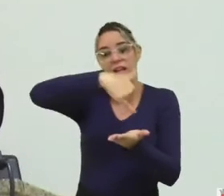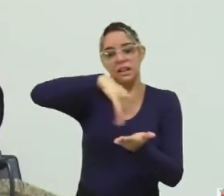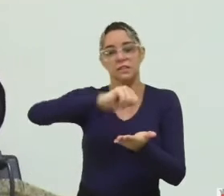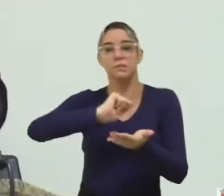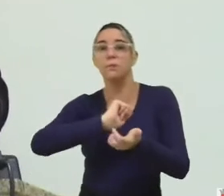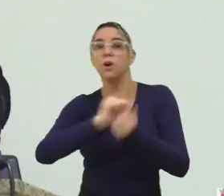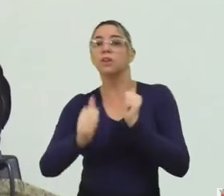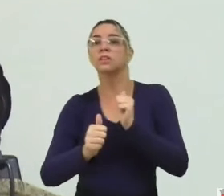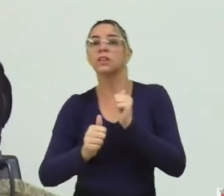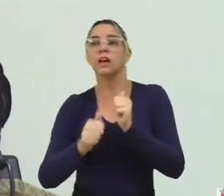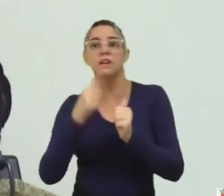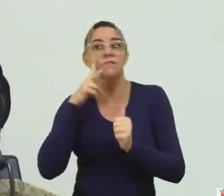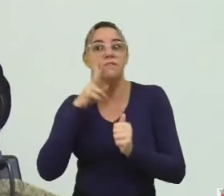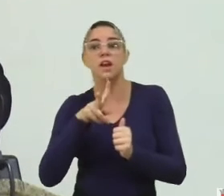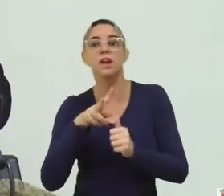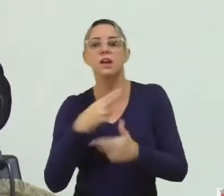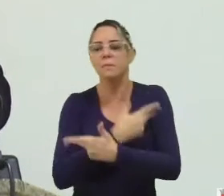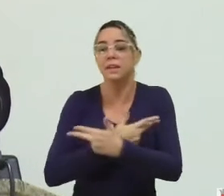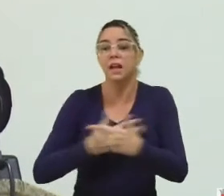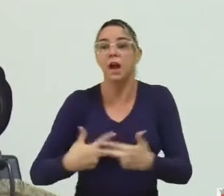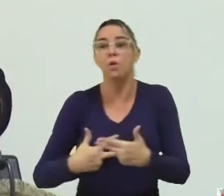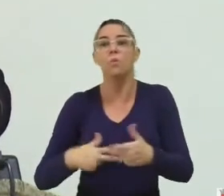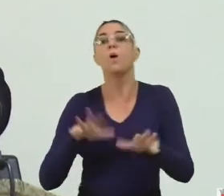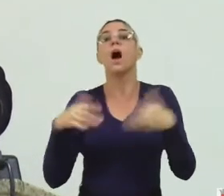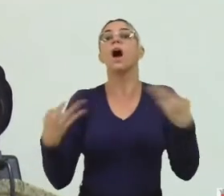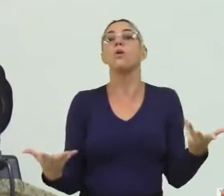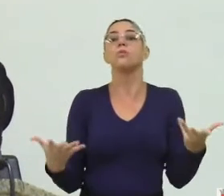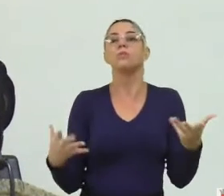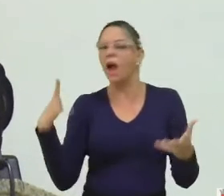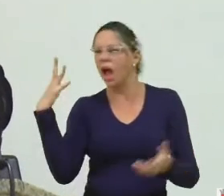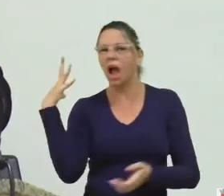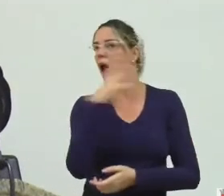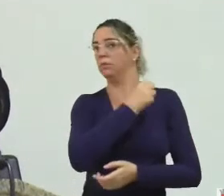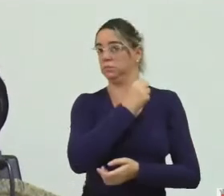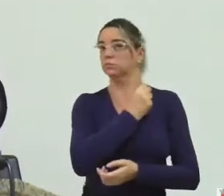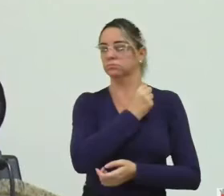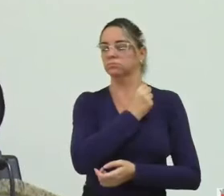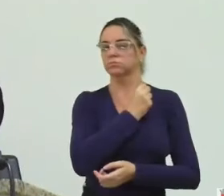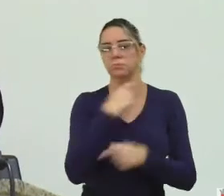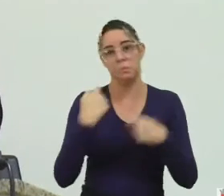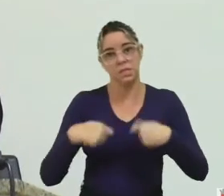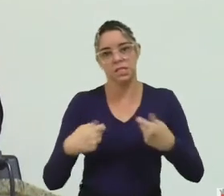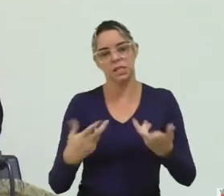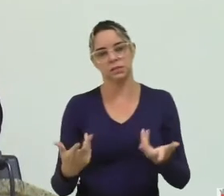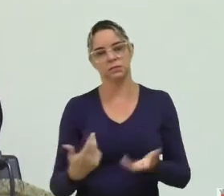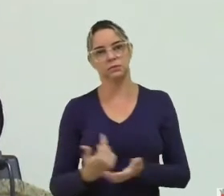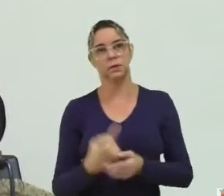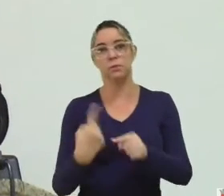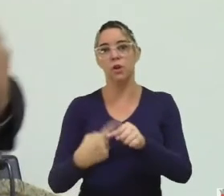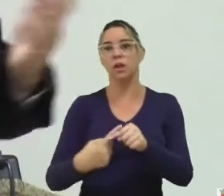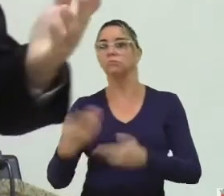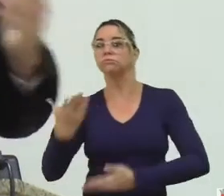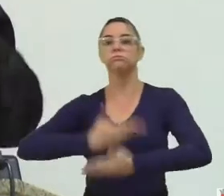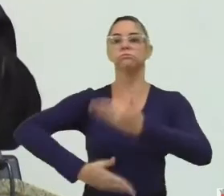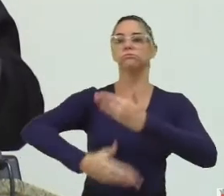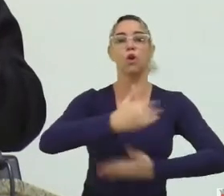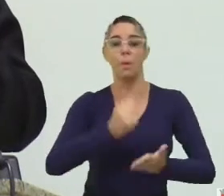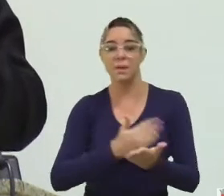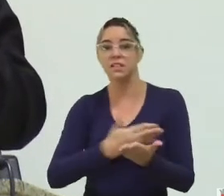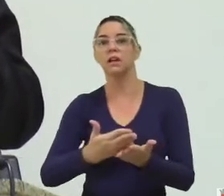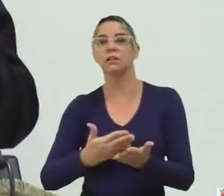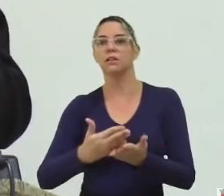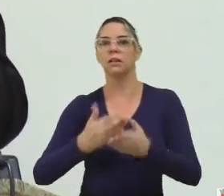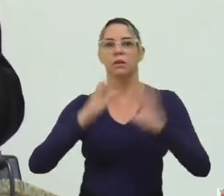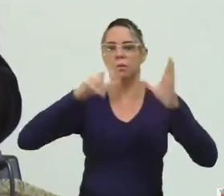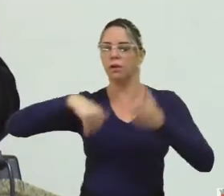para ver esse material o mais rápido possível, porque as seleções começam a participar de competições. A seleção de